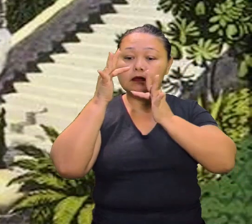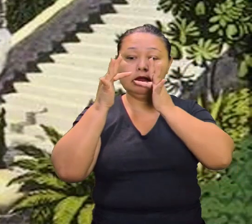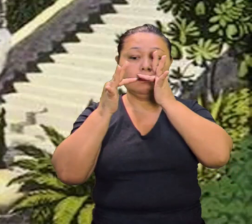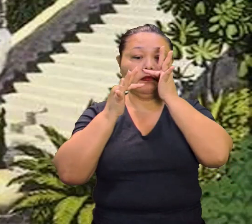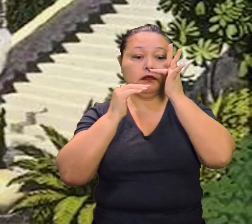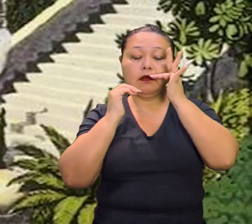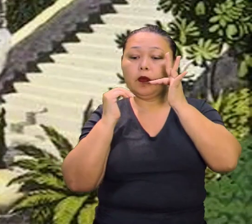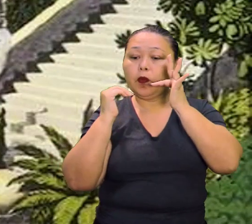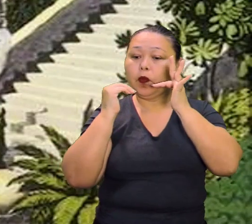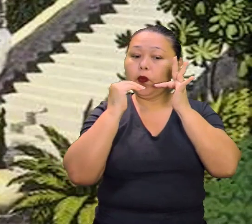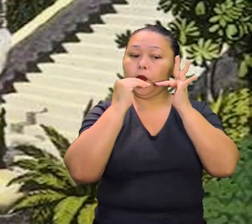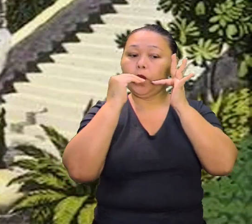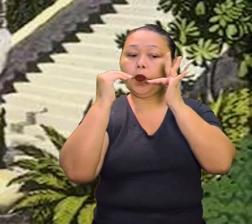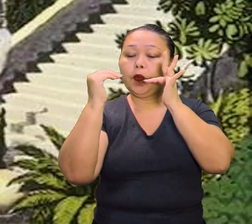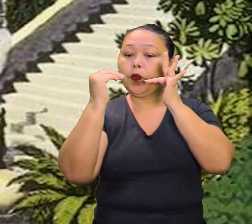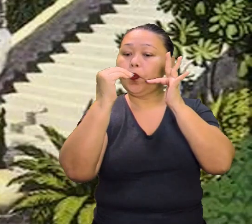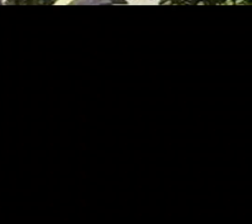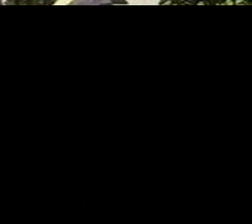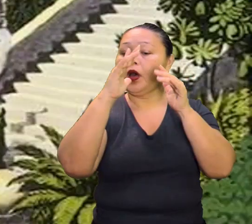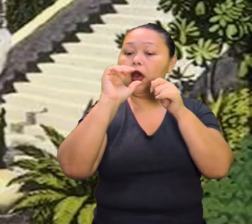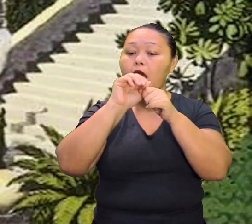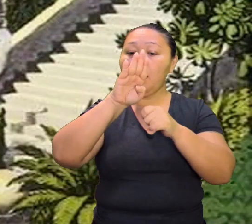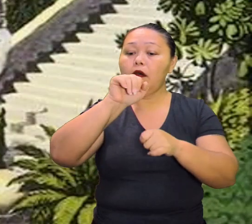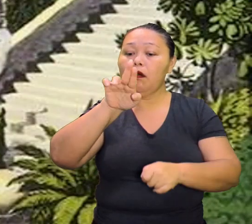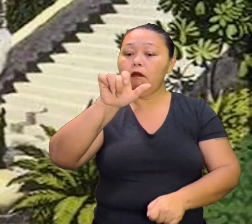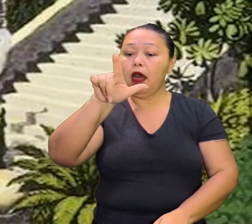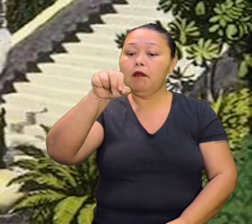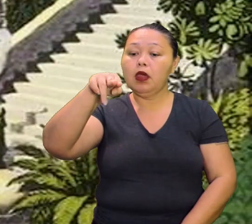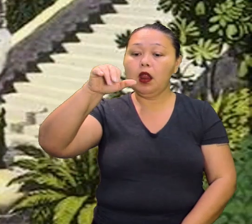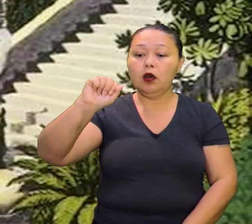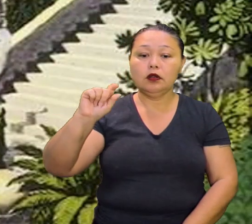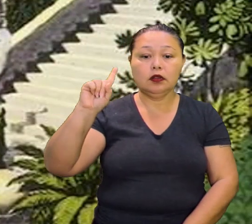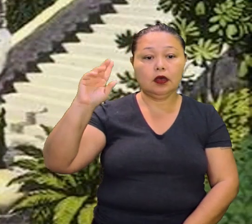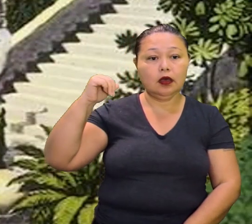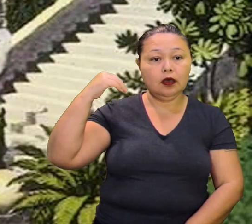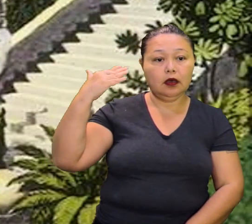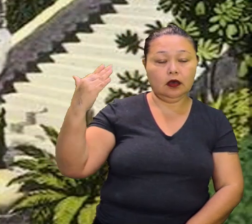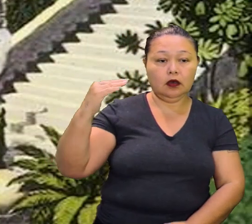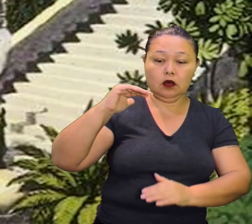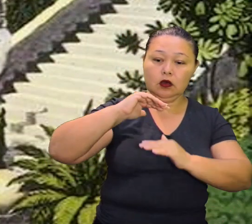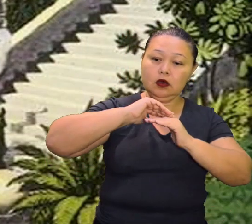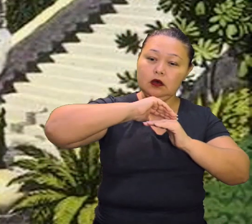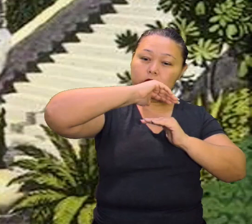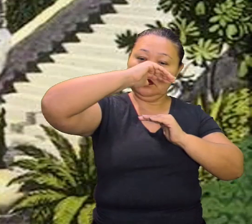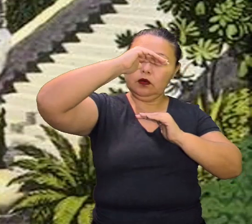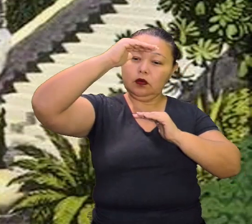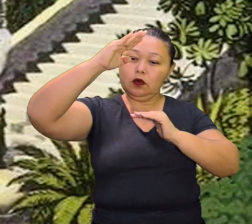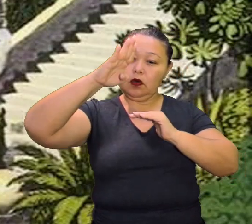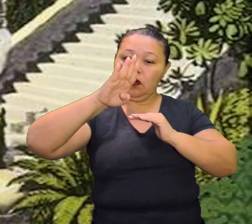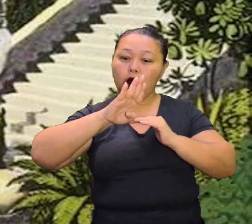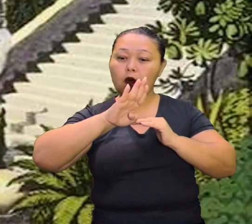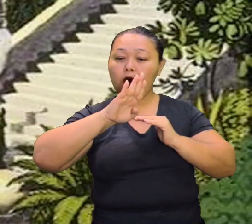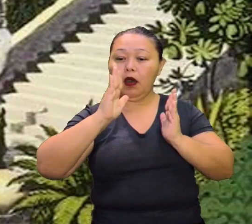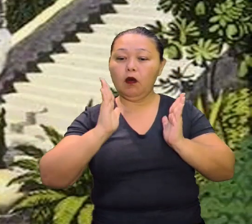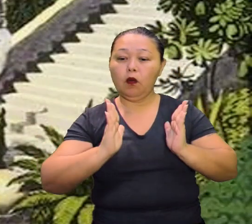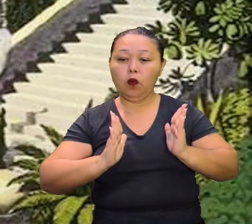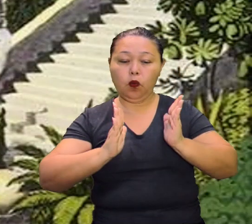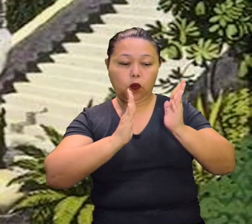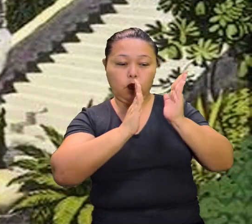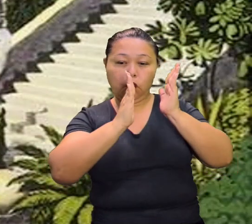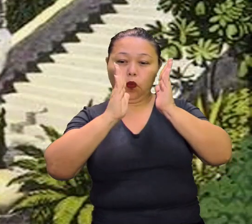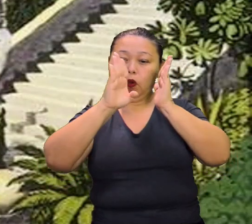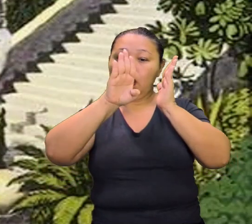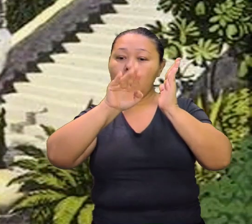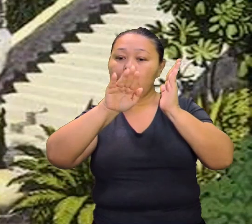da Babilônia. E aqui atrás eu tenho quem? A Torre de Babel.